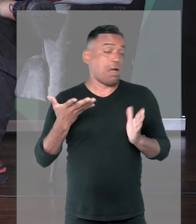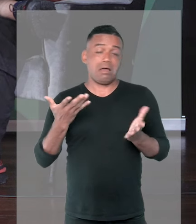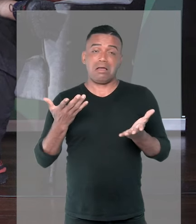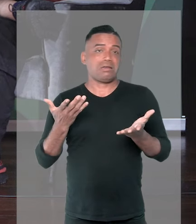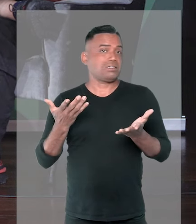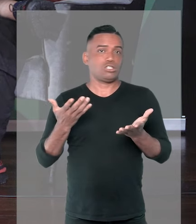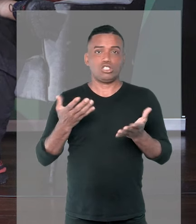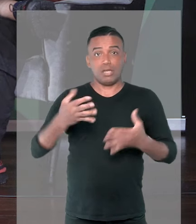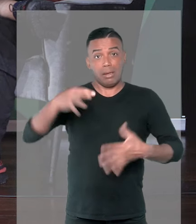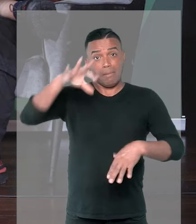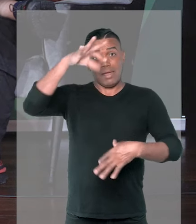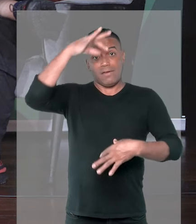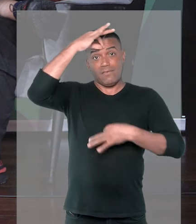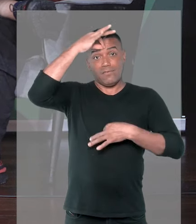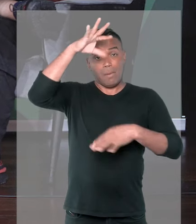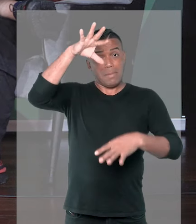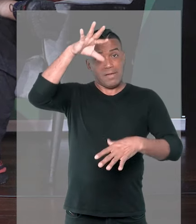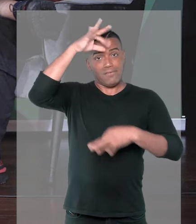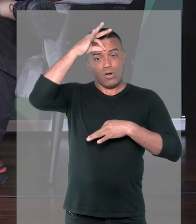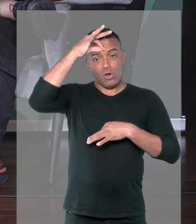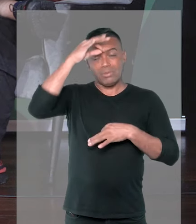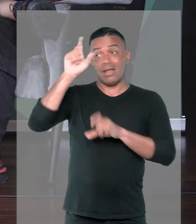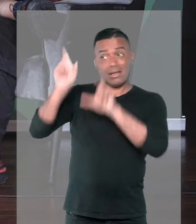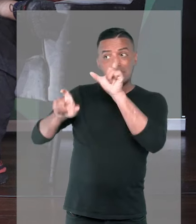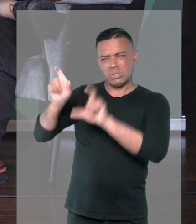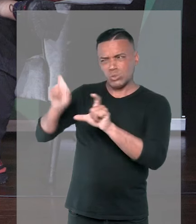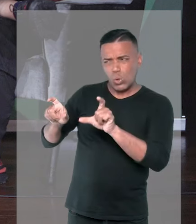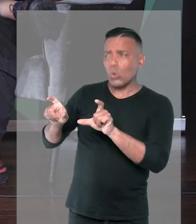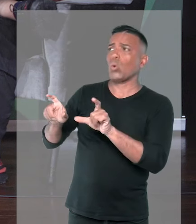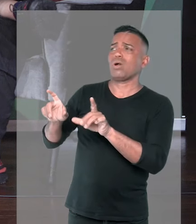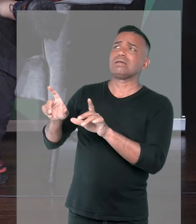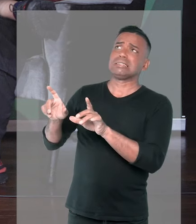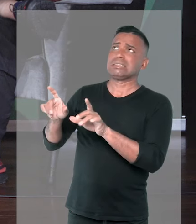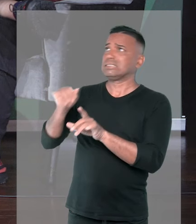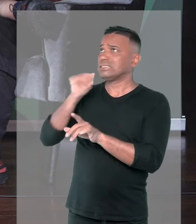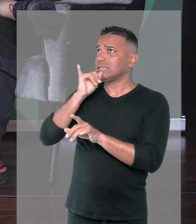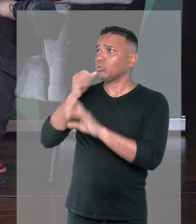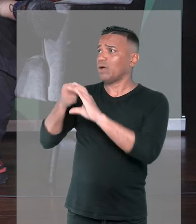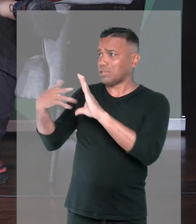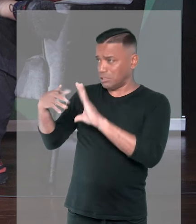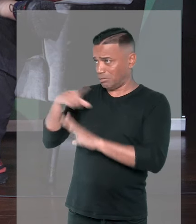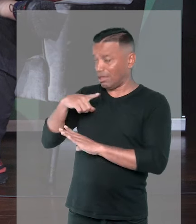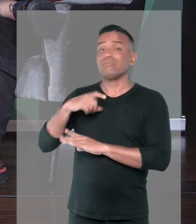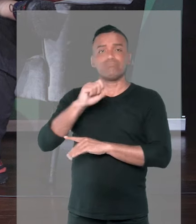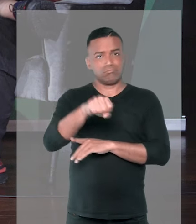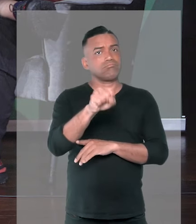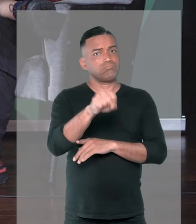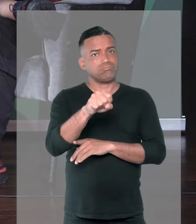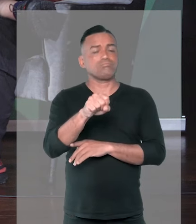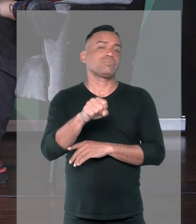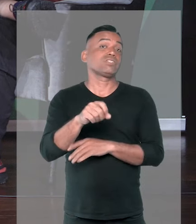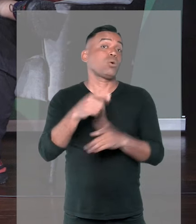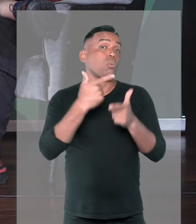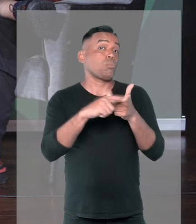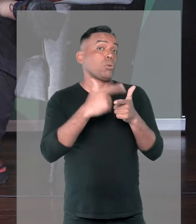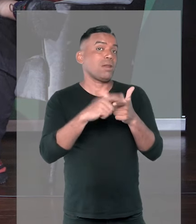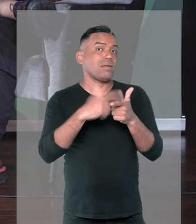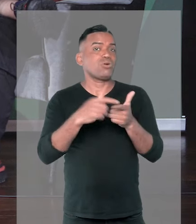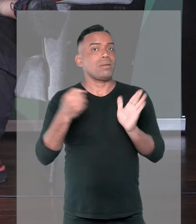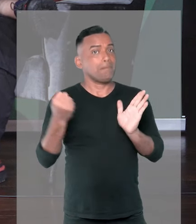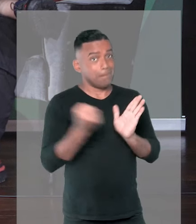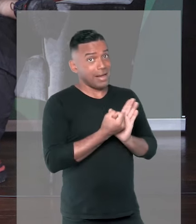performance qualidade no caso as pessoas né as pessoas contém esses elementos exatamente E aí qual que é o problema que a marca